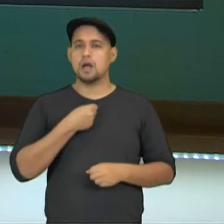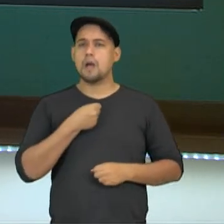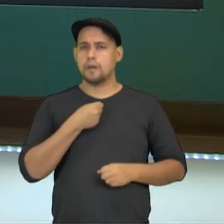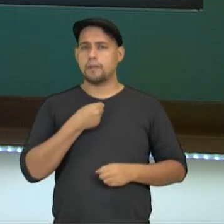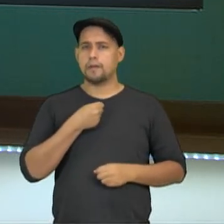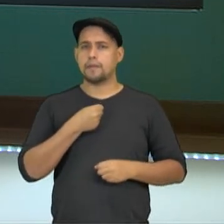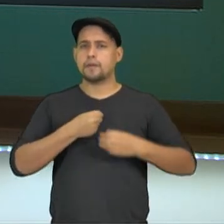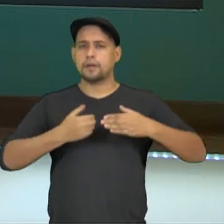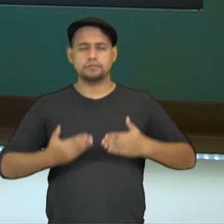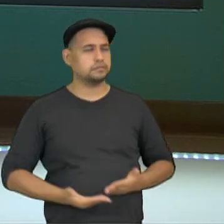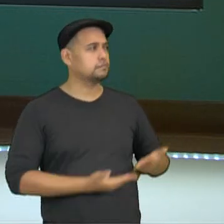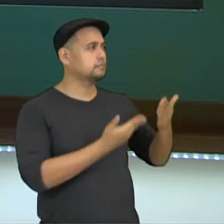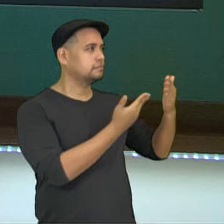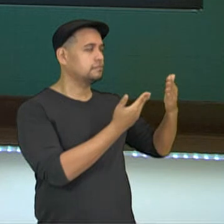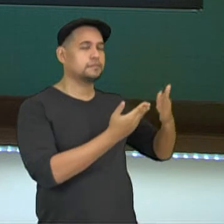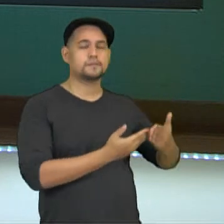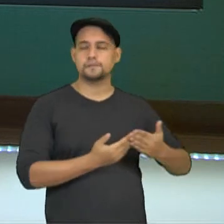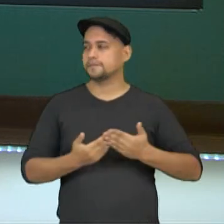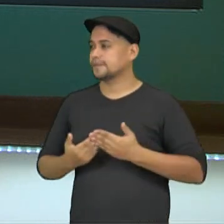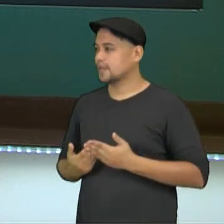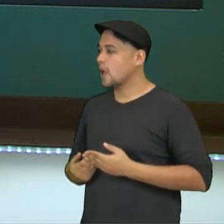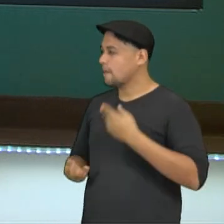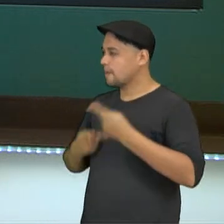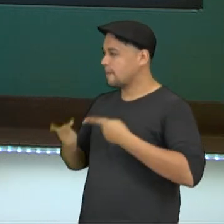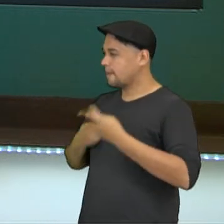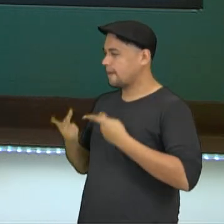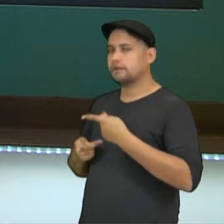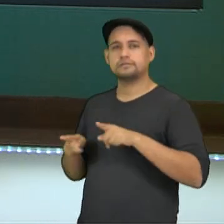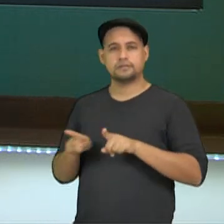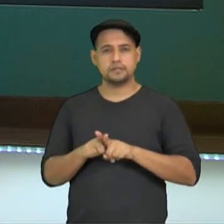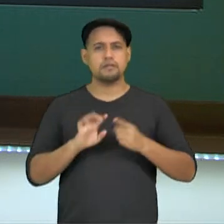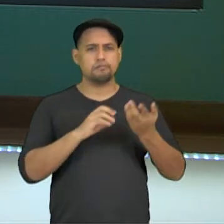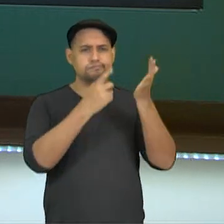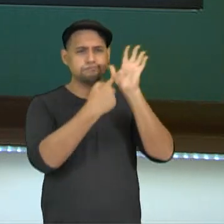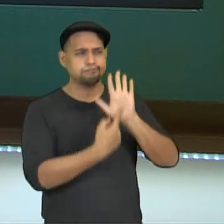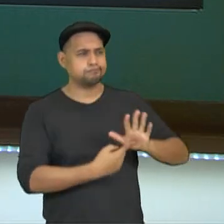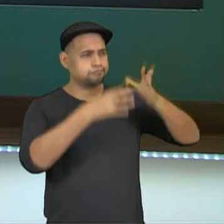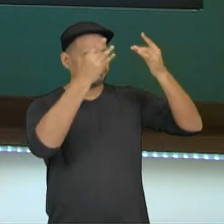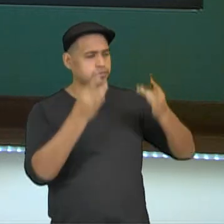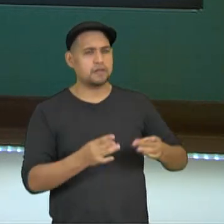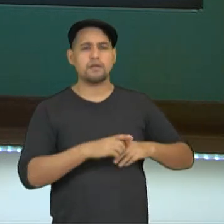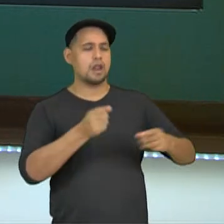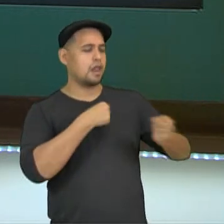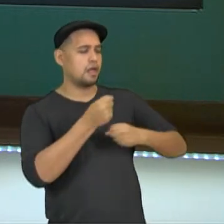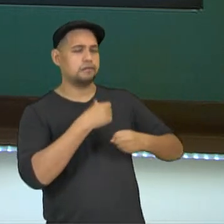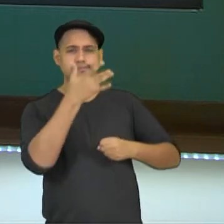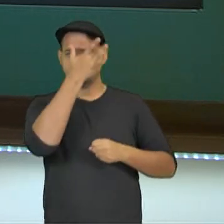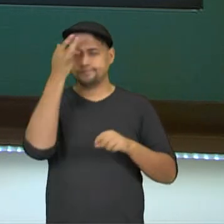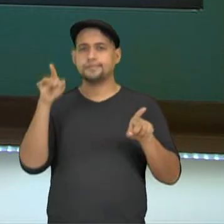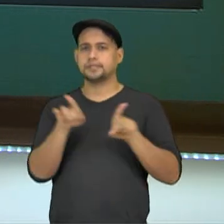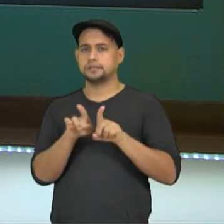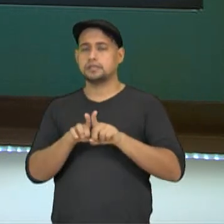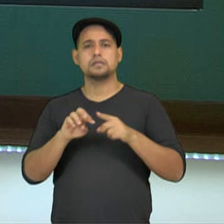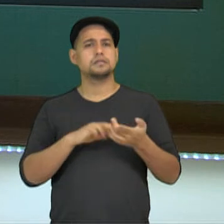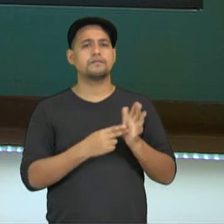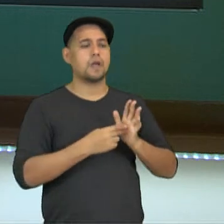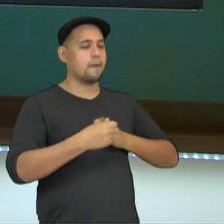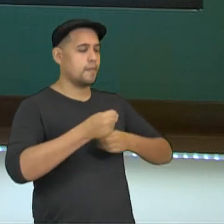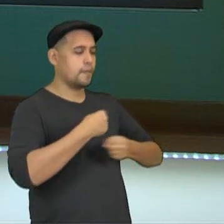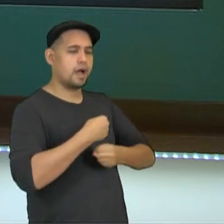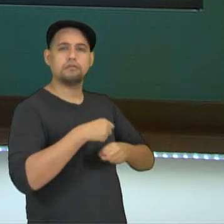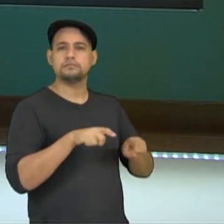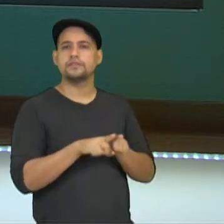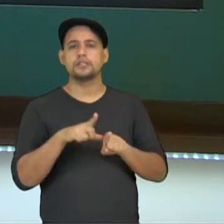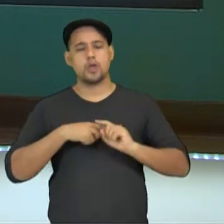o detalhamento daquela notícia. O repórter vai trazer fatos, argumentos, vai entrevistar alguém. Então a reportagem ela